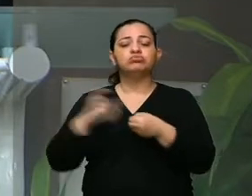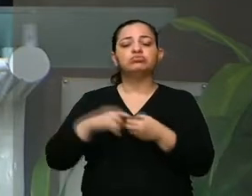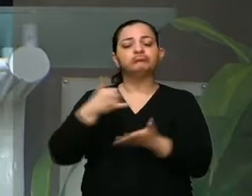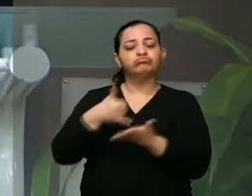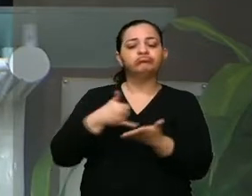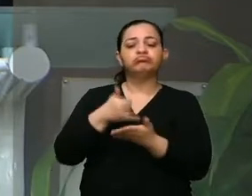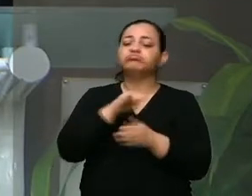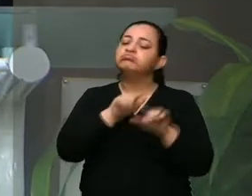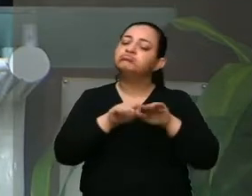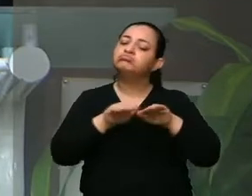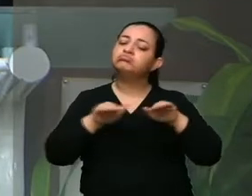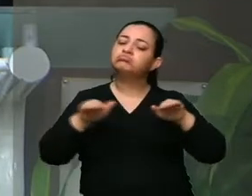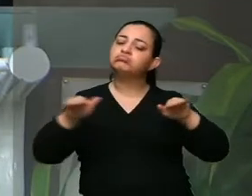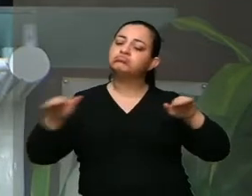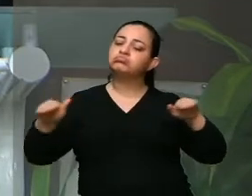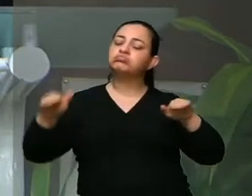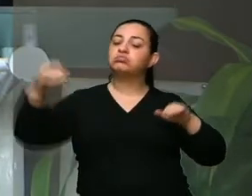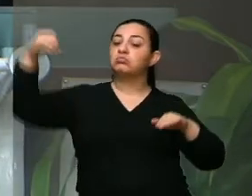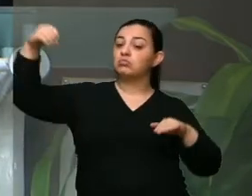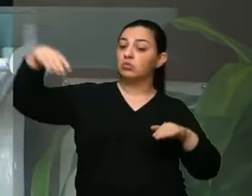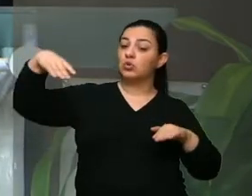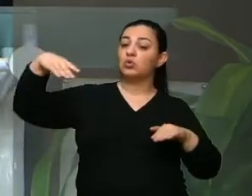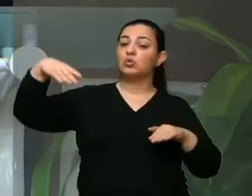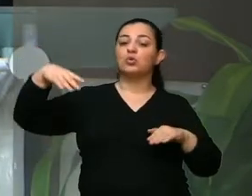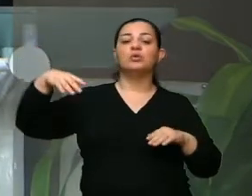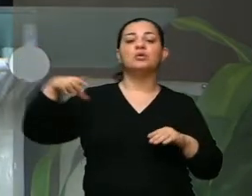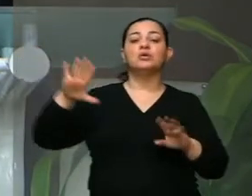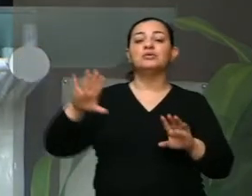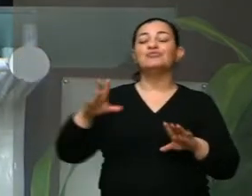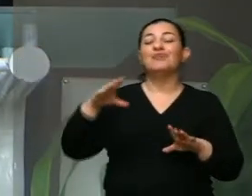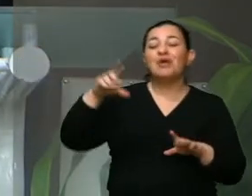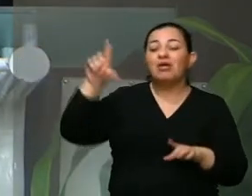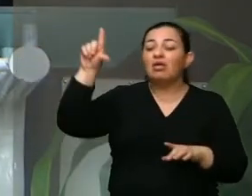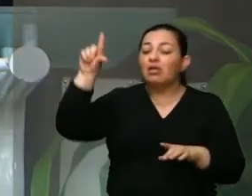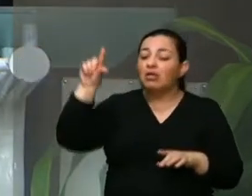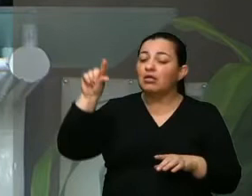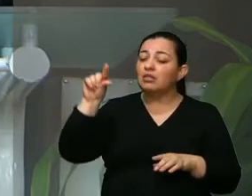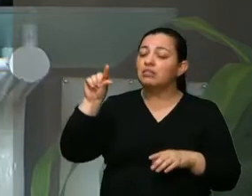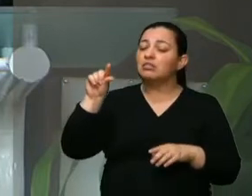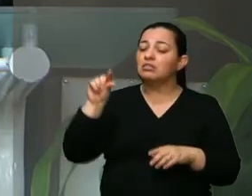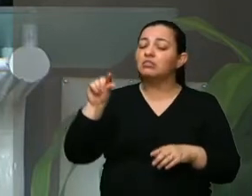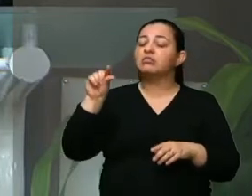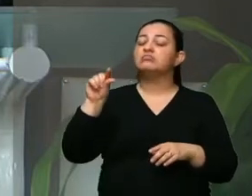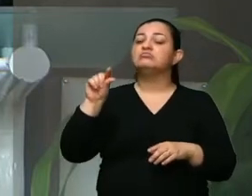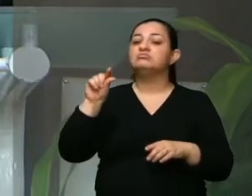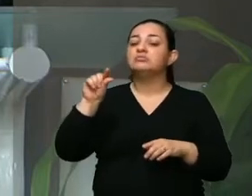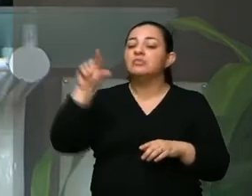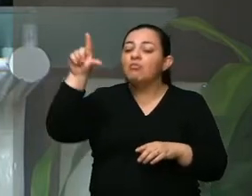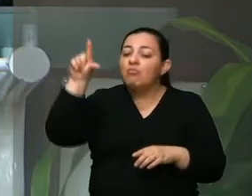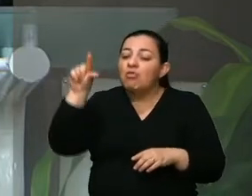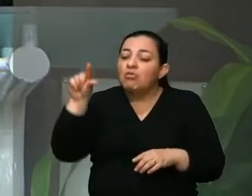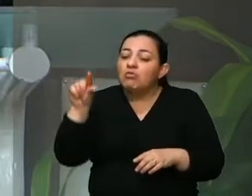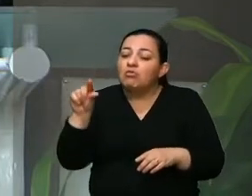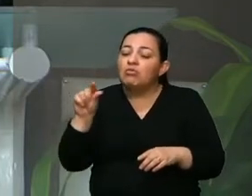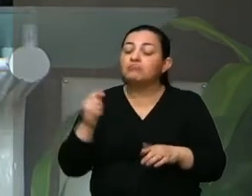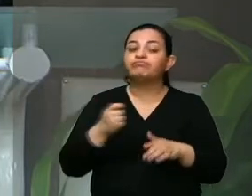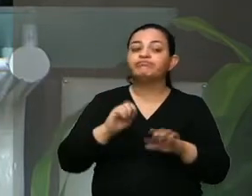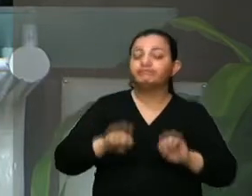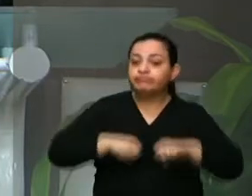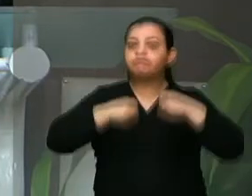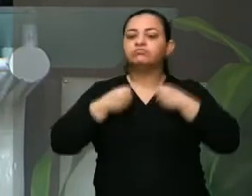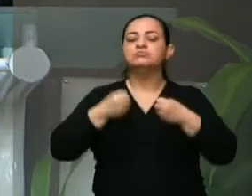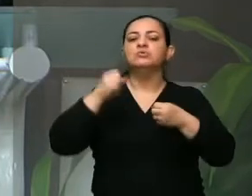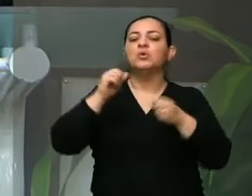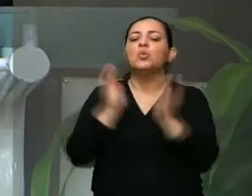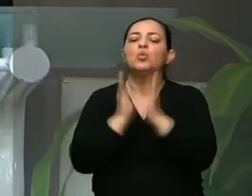para manter a lâmpada acesa para não apagar quando vê que está quase morrendo aí vai